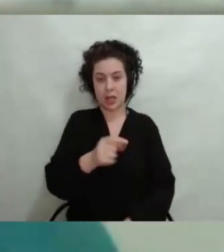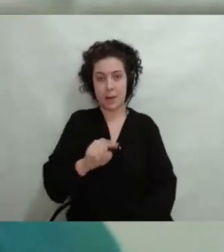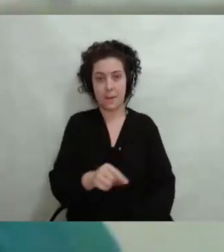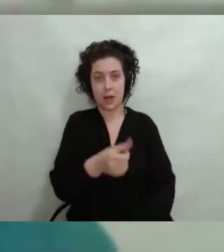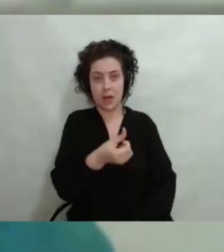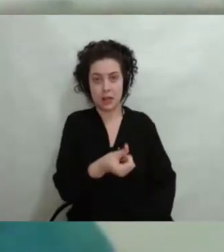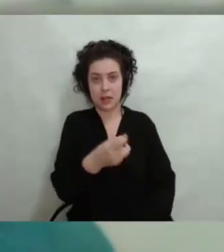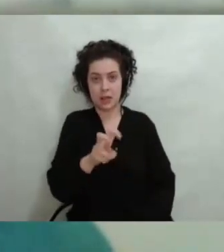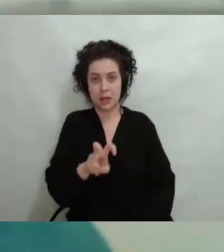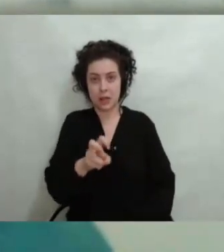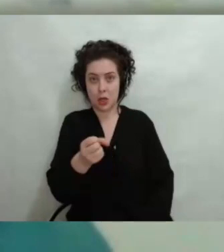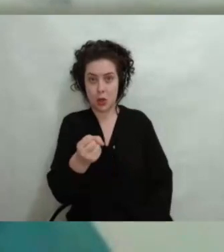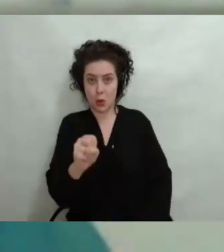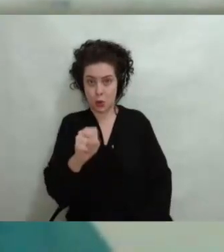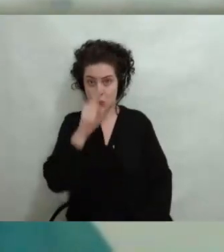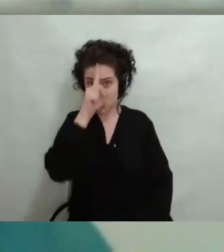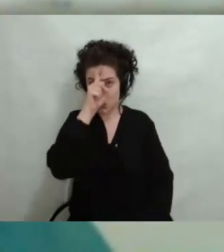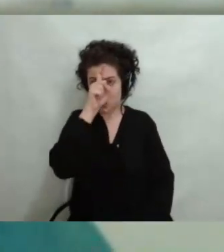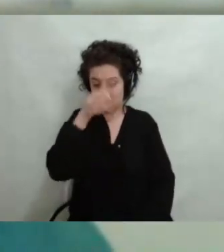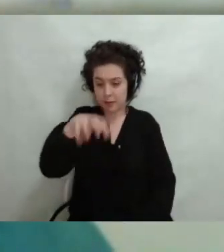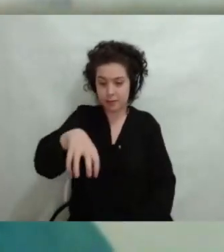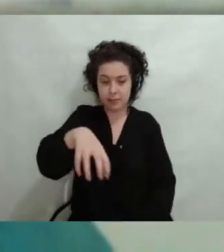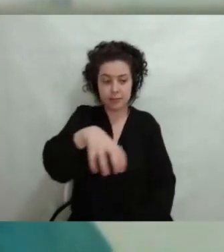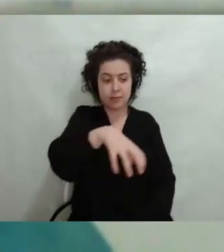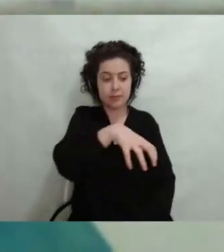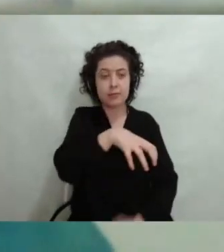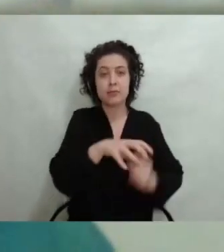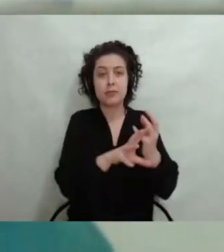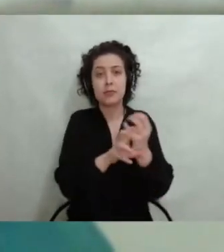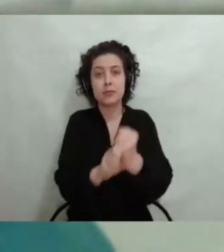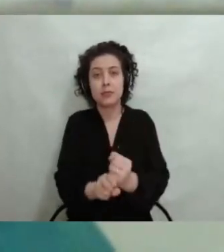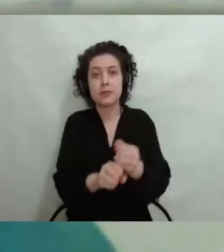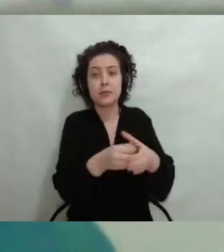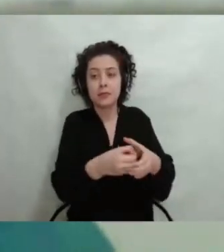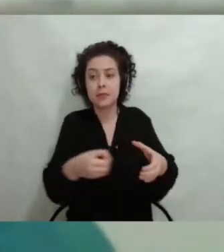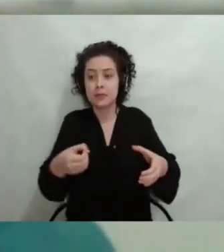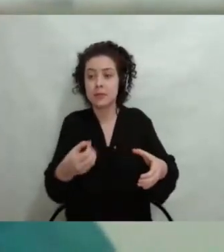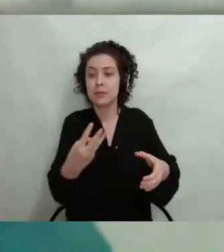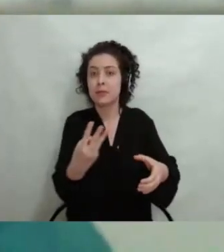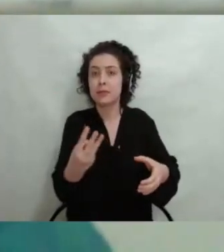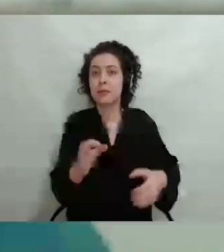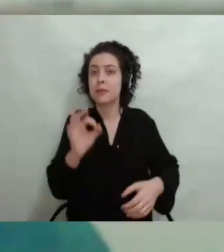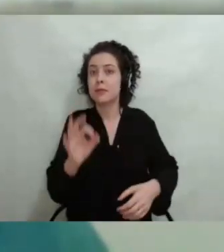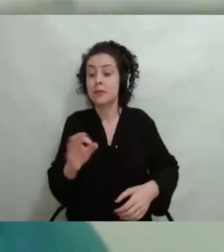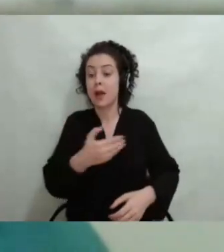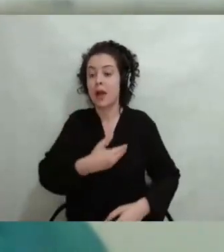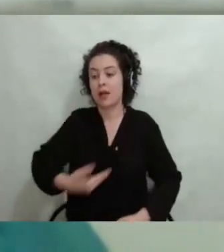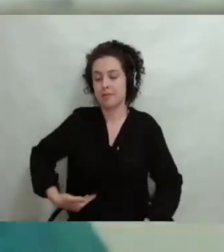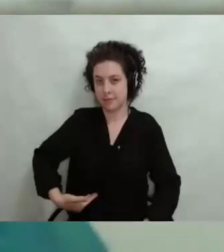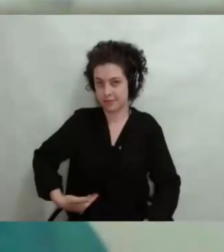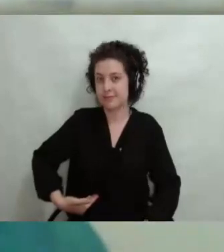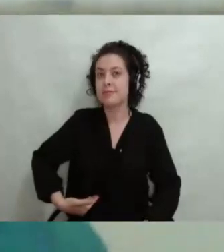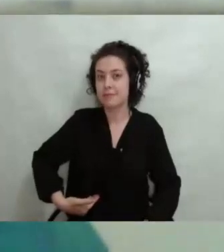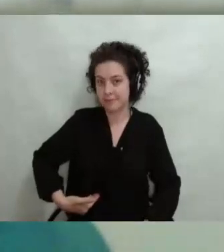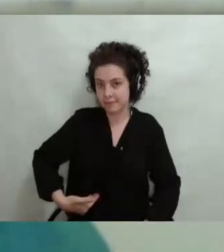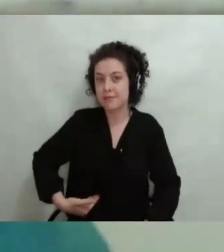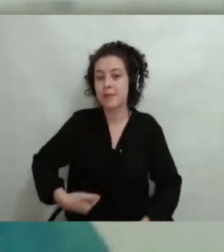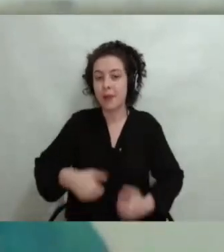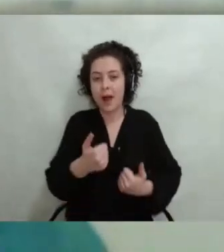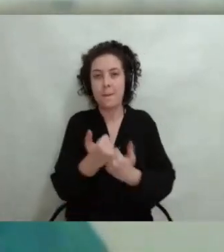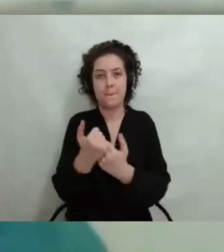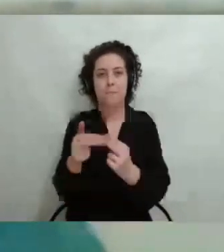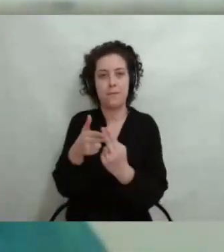6.658 hospitais, dos quais 36% eram públicos, portanto, em apoio ao SUS.